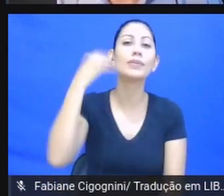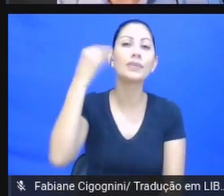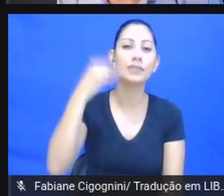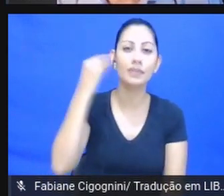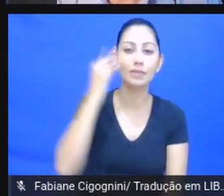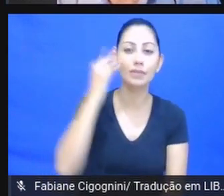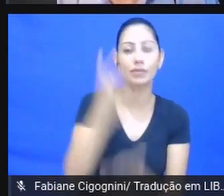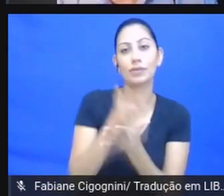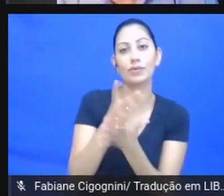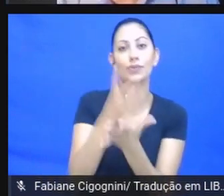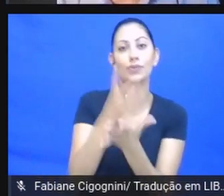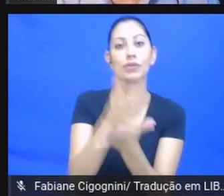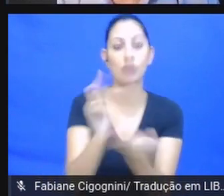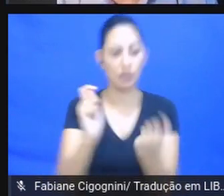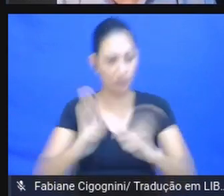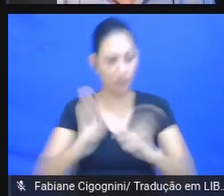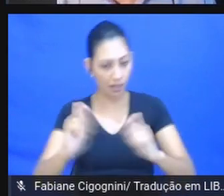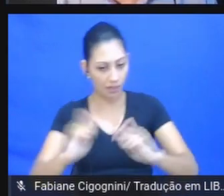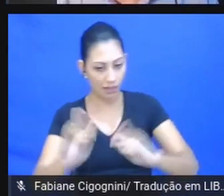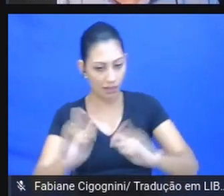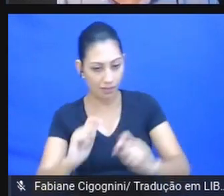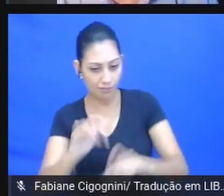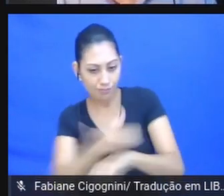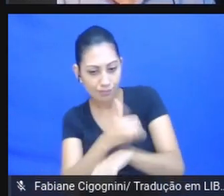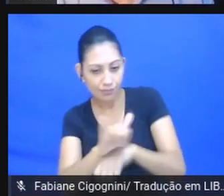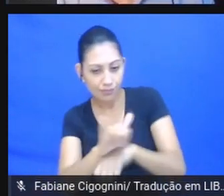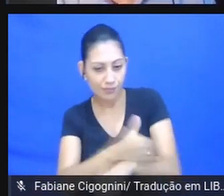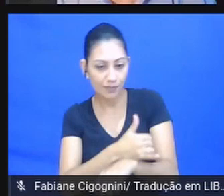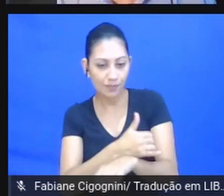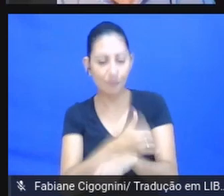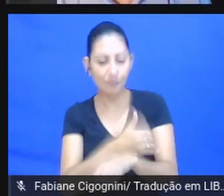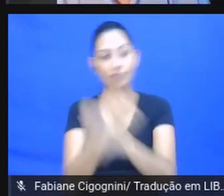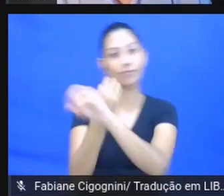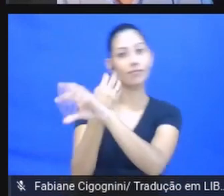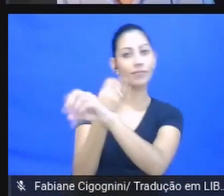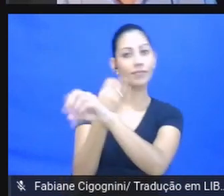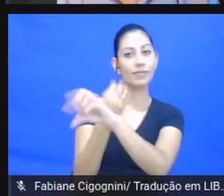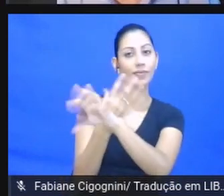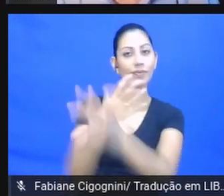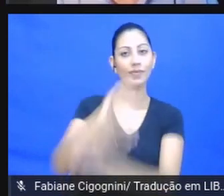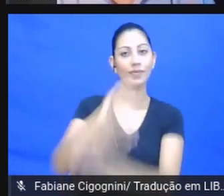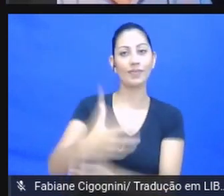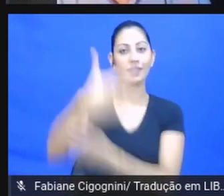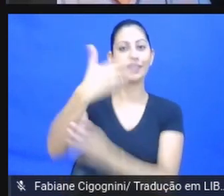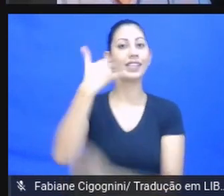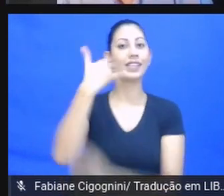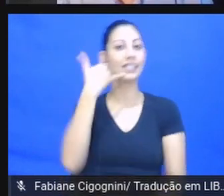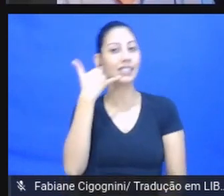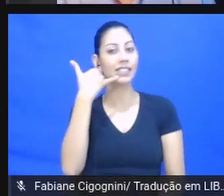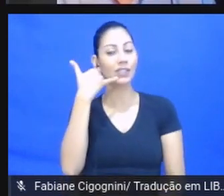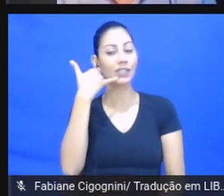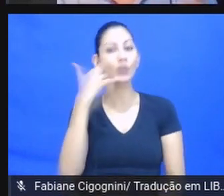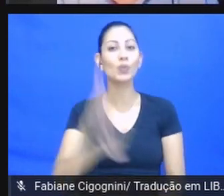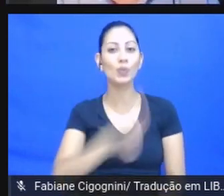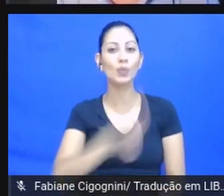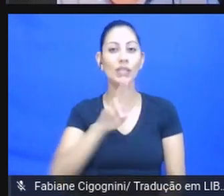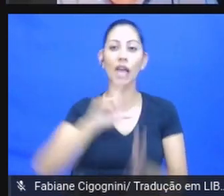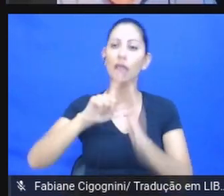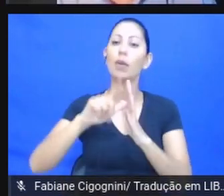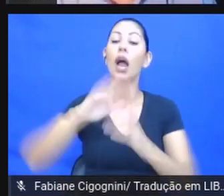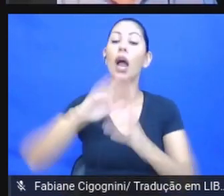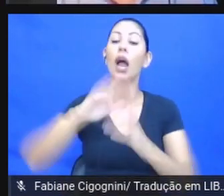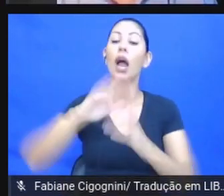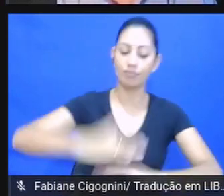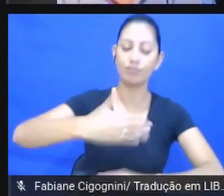ver o que dava certo. O professor aprendendo, dava uma aula de casa com celular, depois o computador, depois